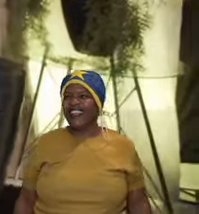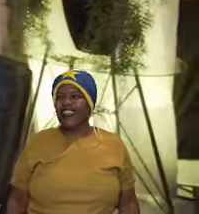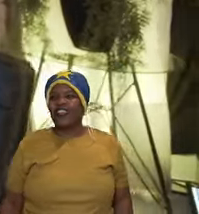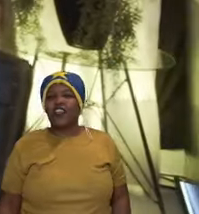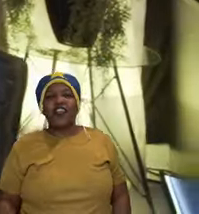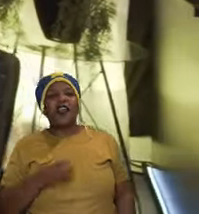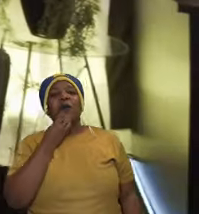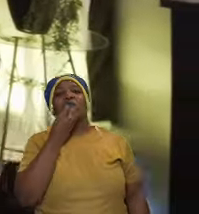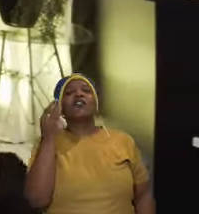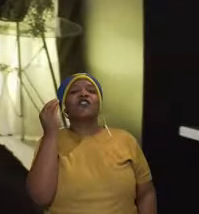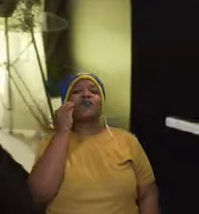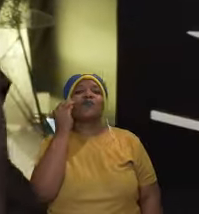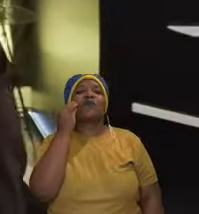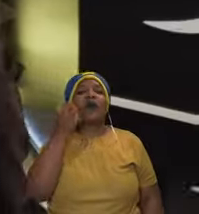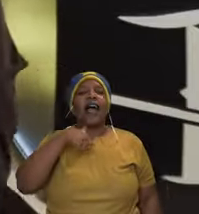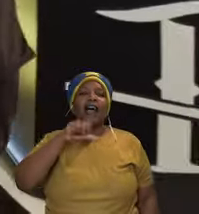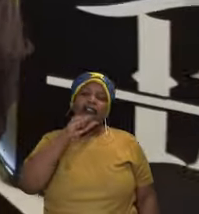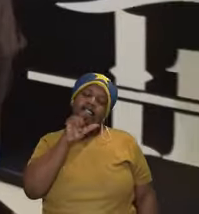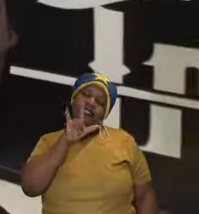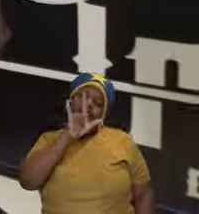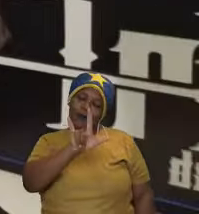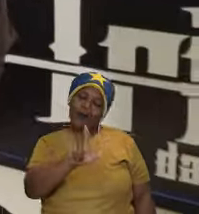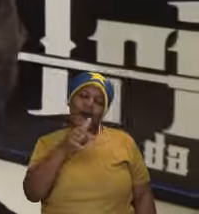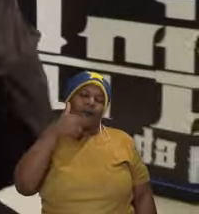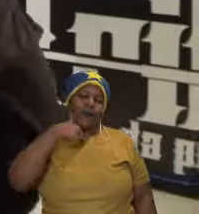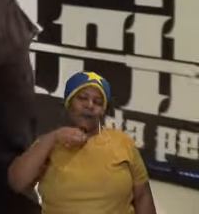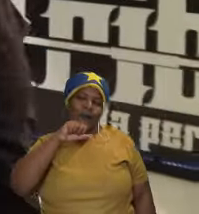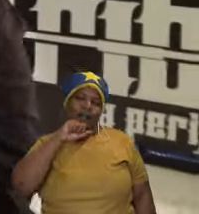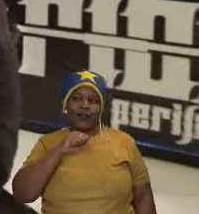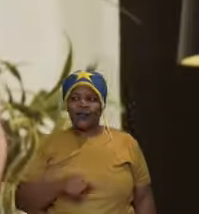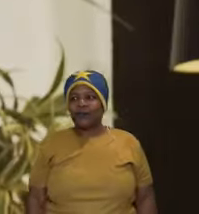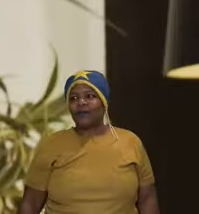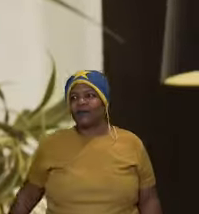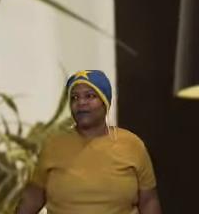Mãe, beijo pra senhora, tá, mãe? Te amo, velho.